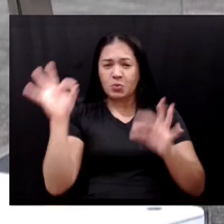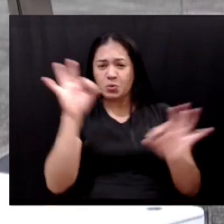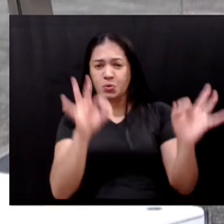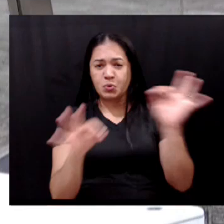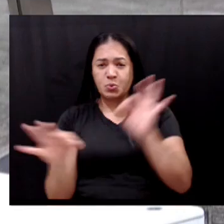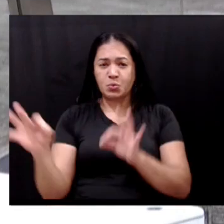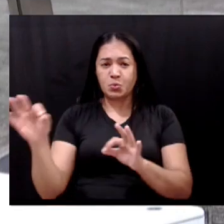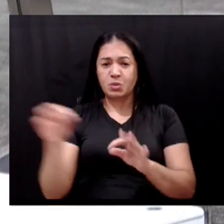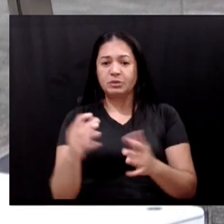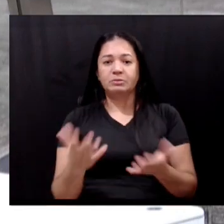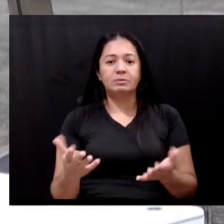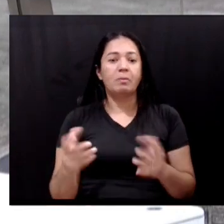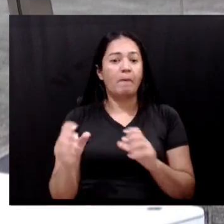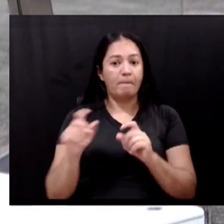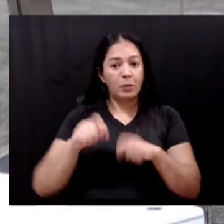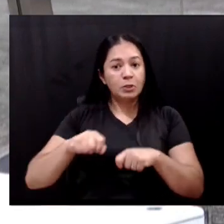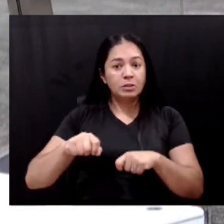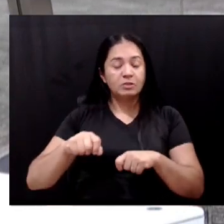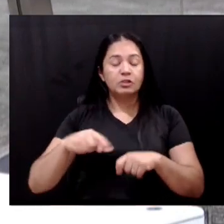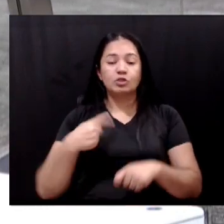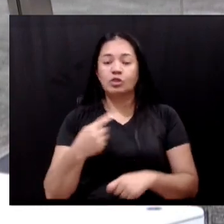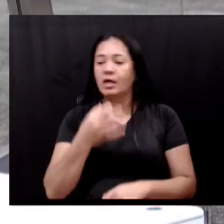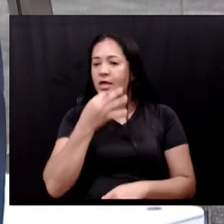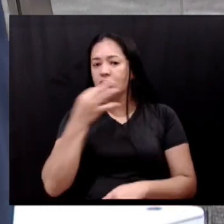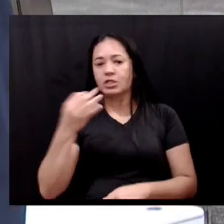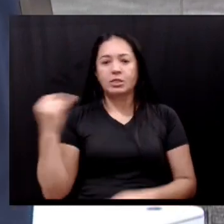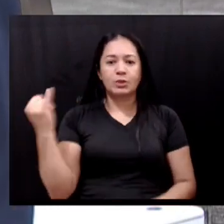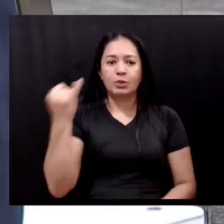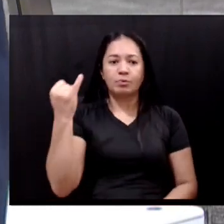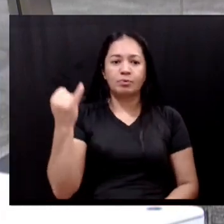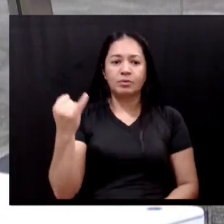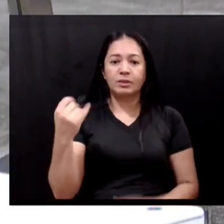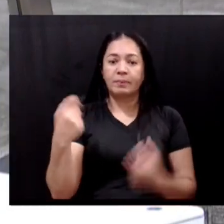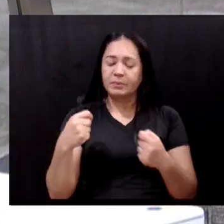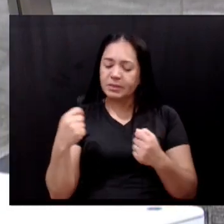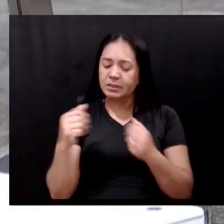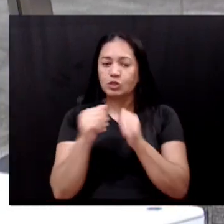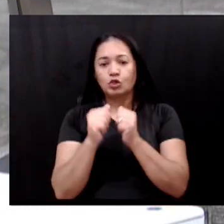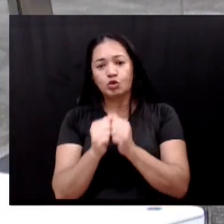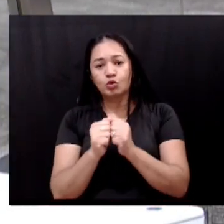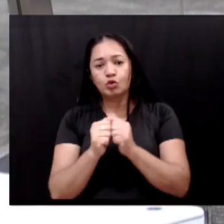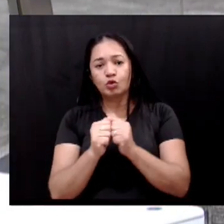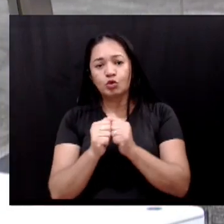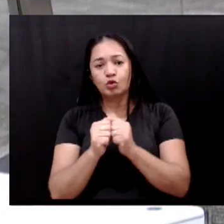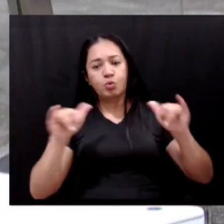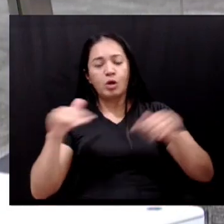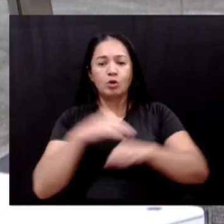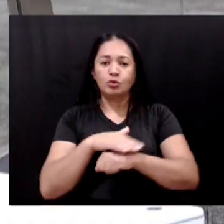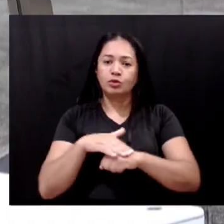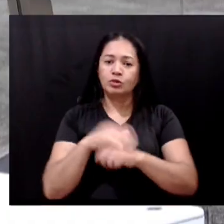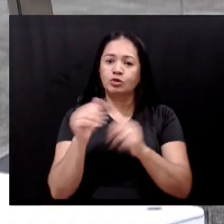enfim. Então a gente acha que é muito importante, mas que deve vir acompanhada de uma campanha, de um diálogo com a comunidade também.